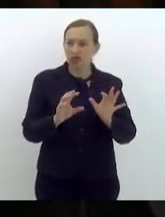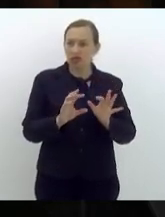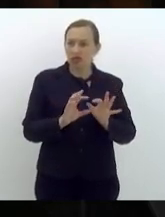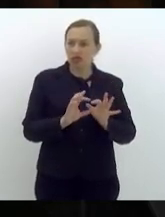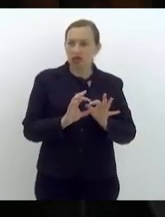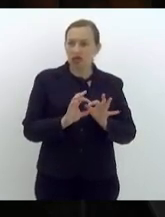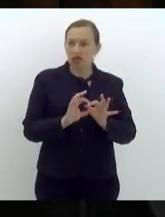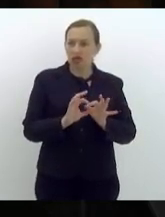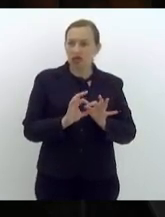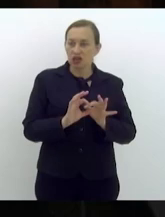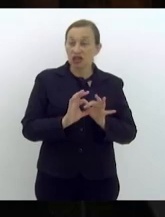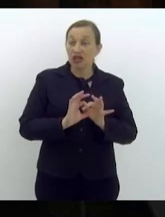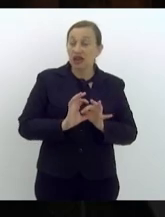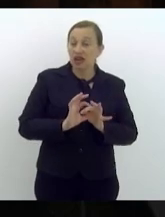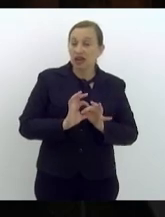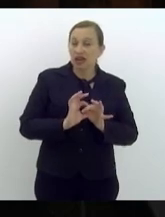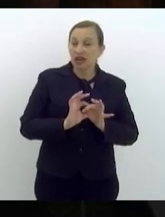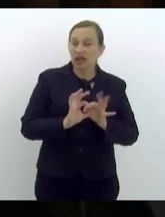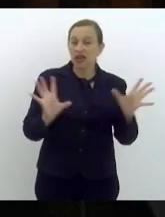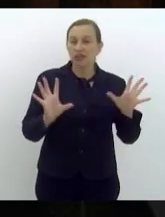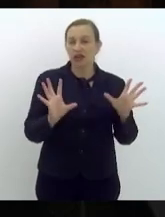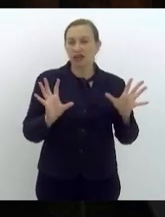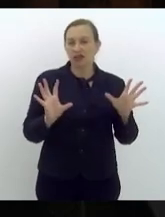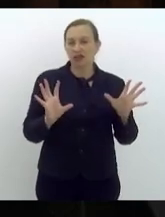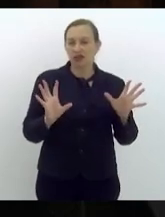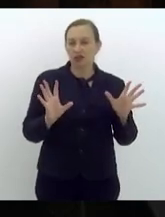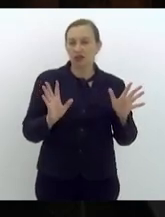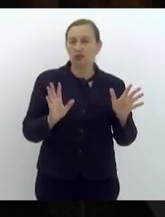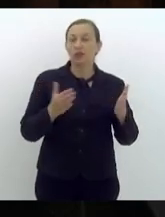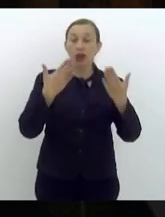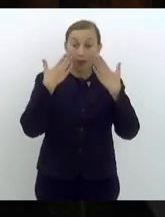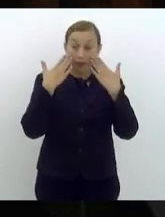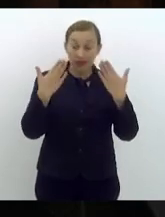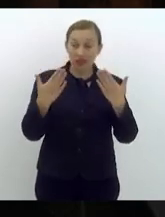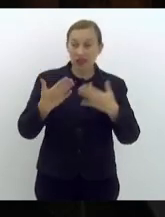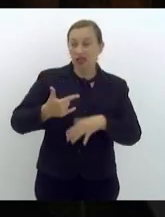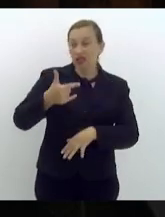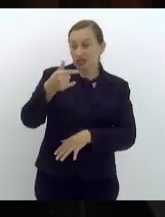a ser autorizativo. Foi apresentado em